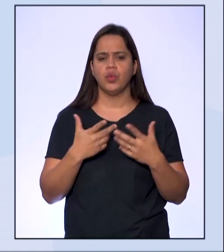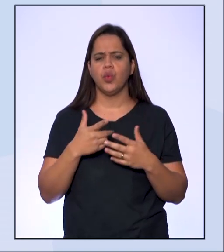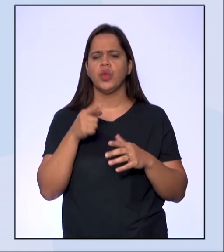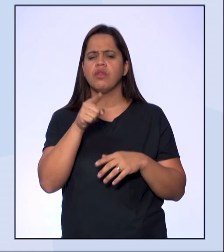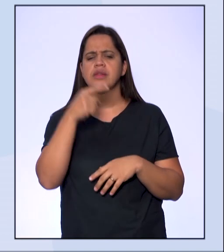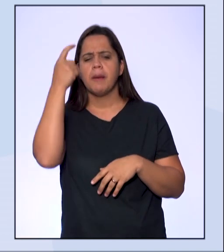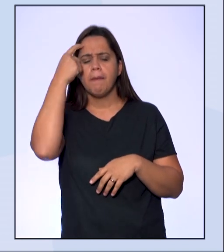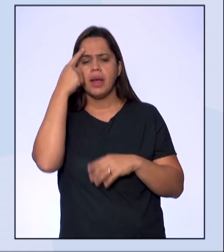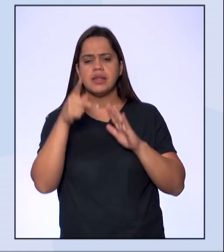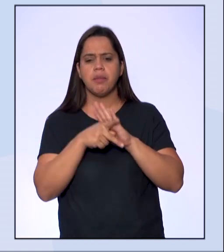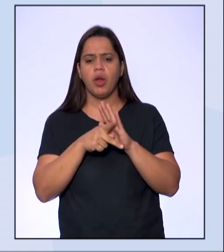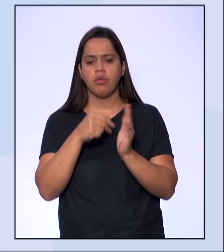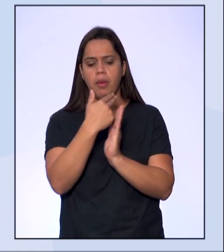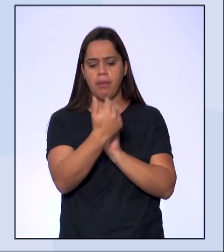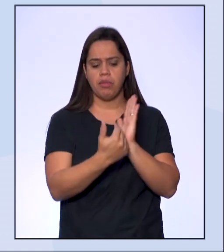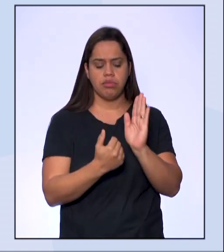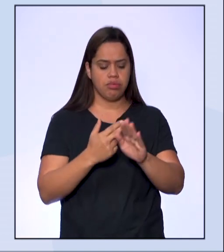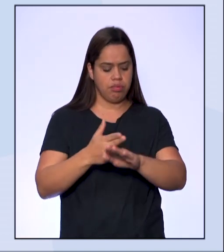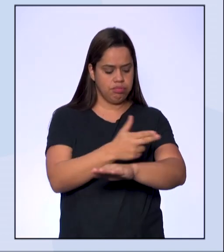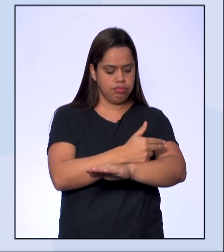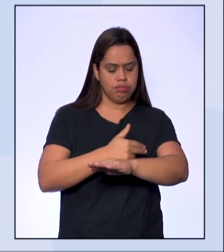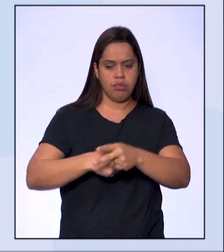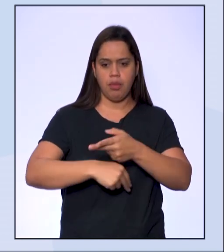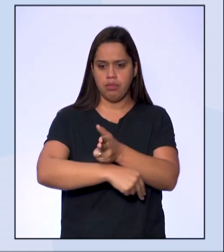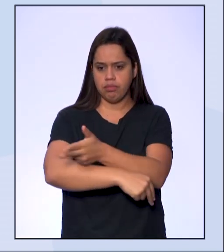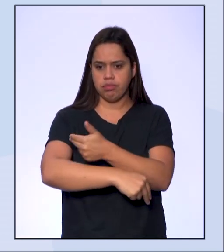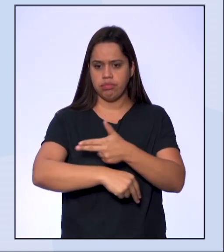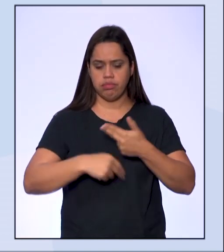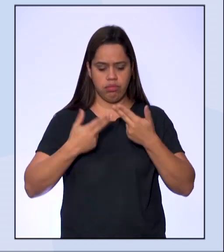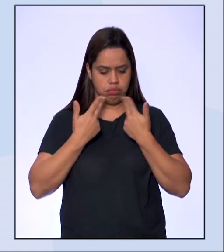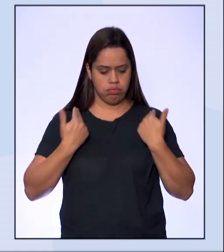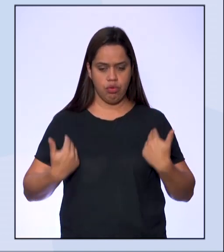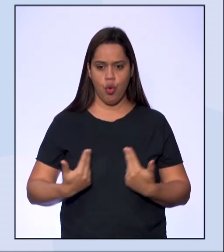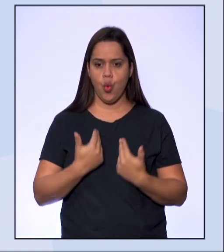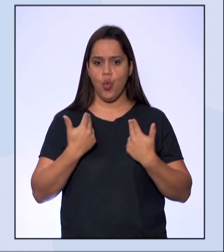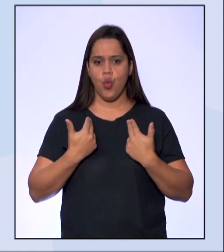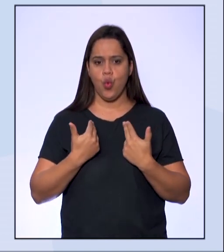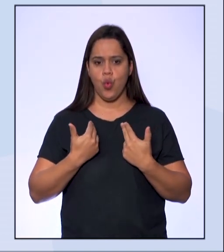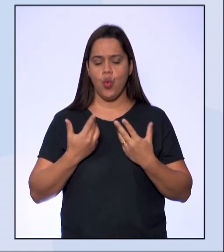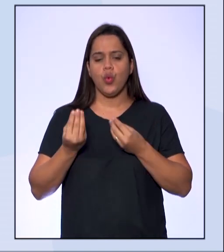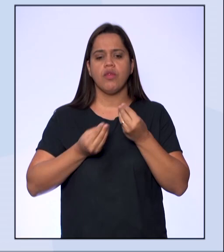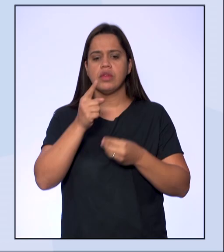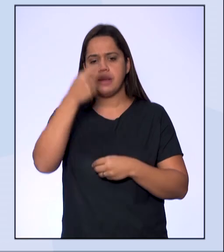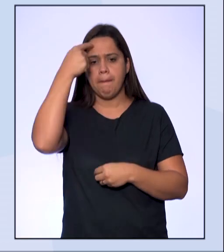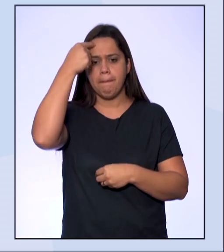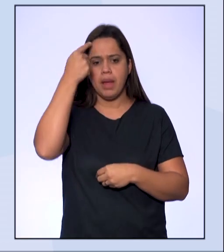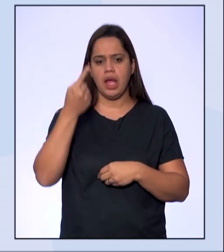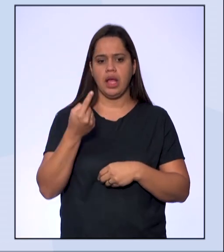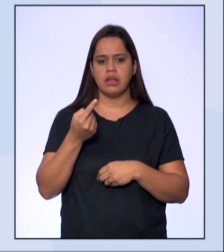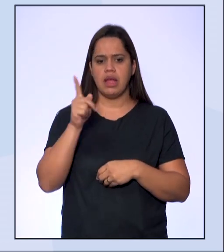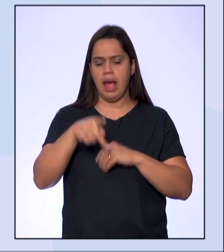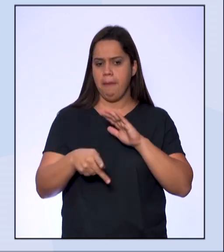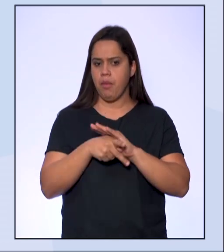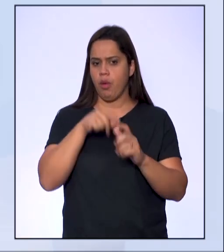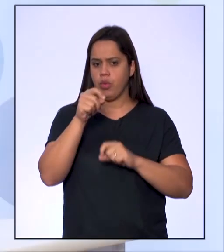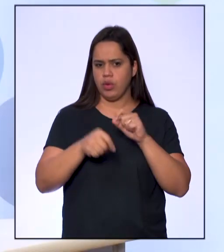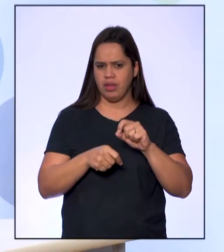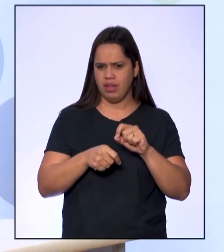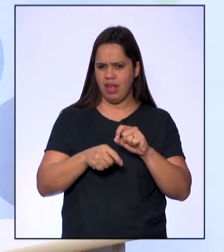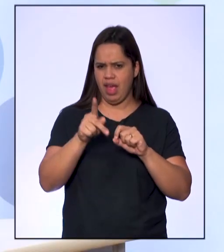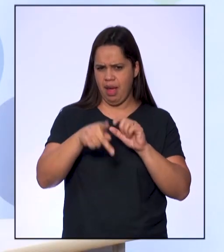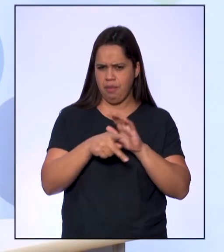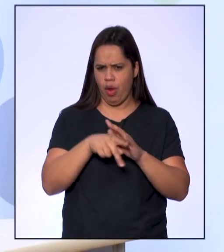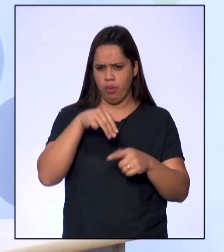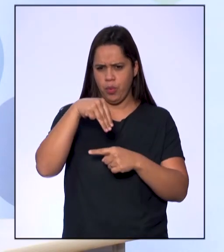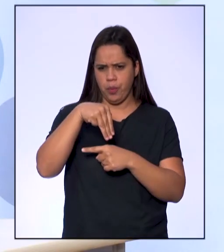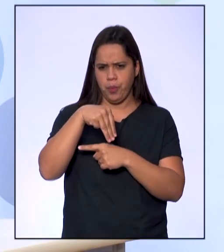ou gravar desenhos na pele? O que vocês acham disso, né? E vocês acham que essa prática é um exemplo de